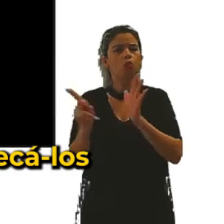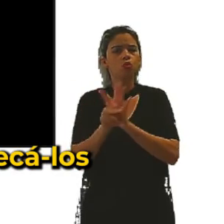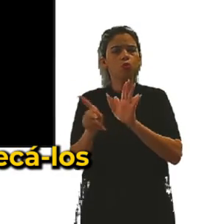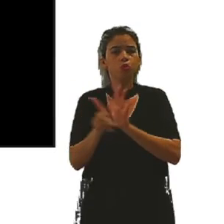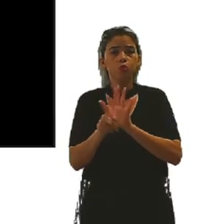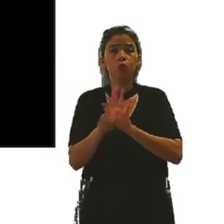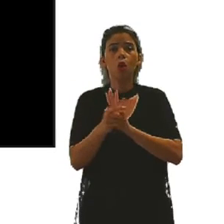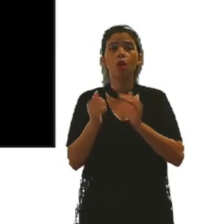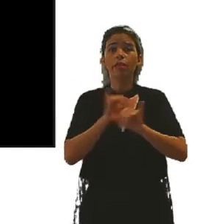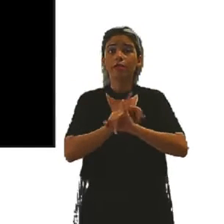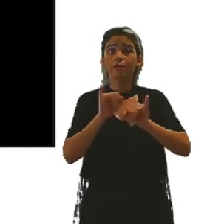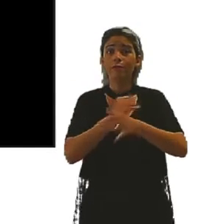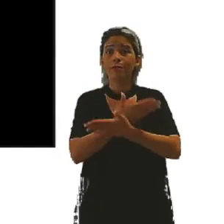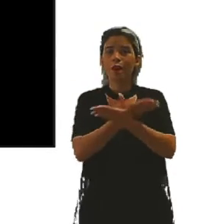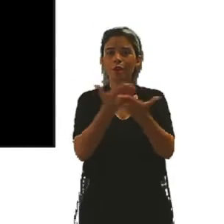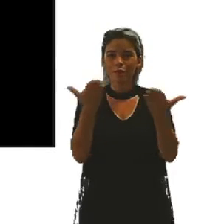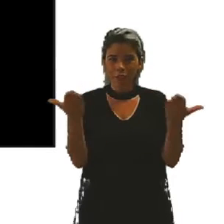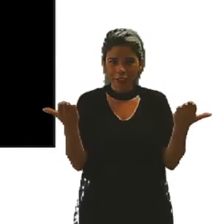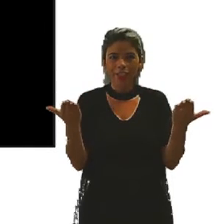aqui